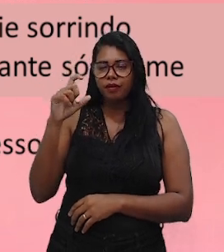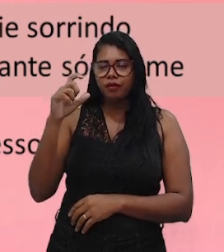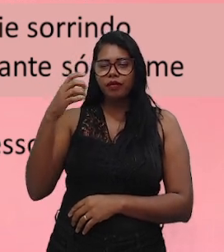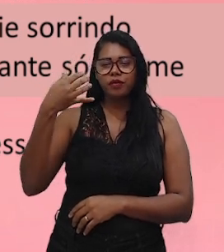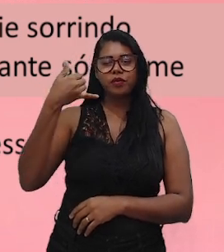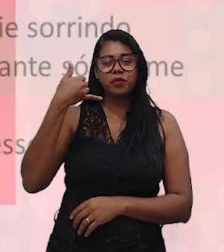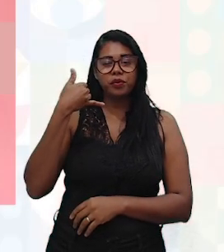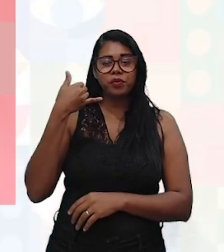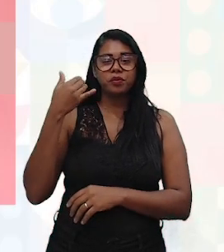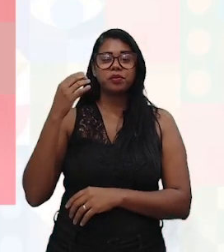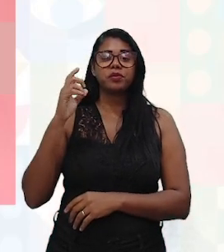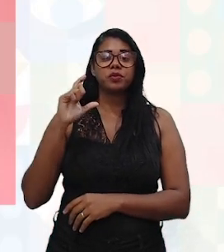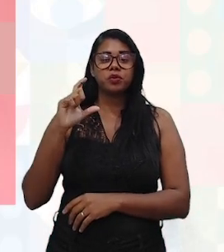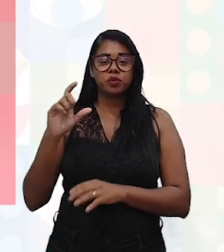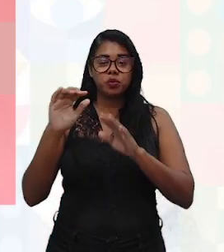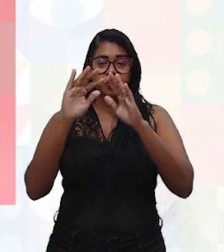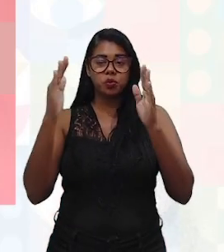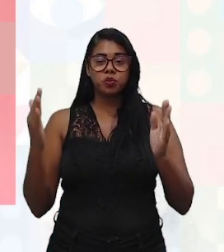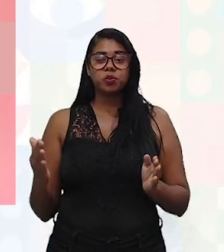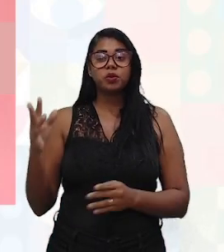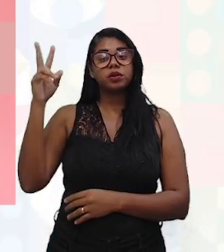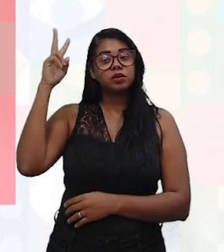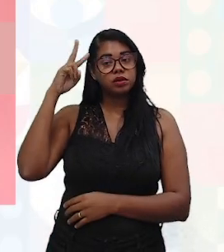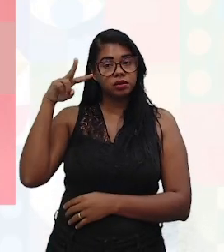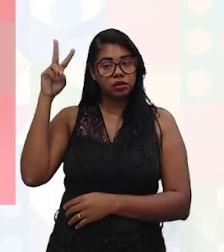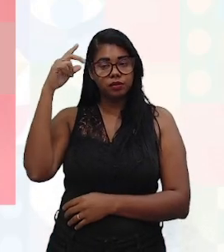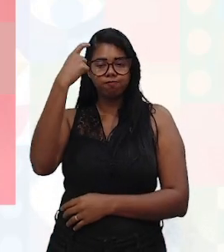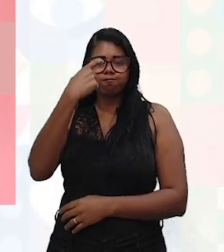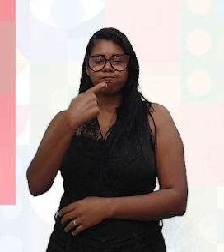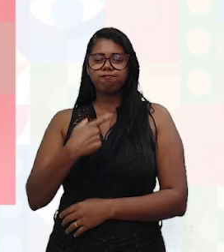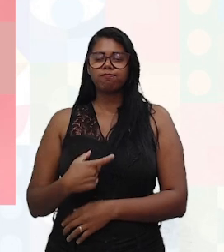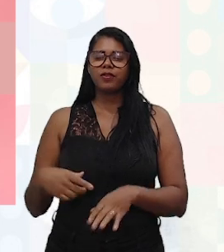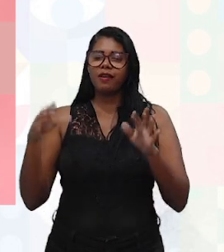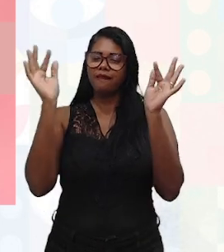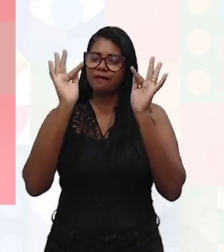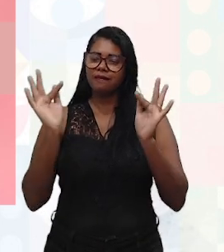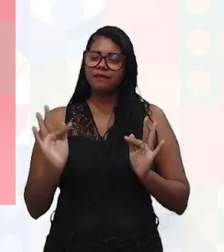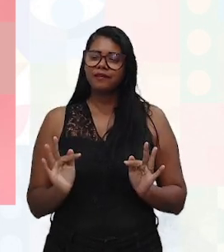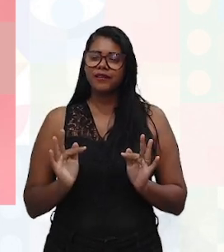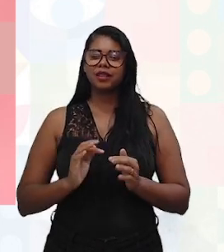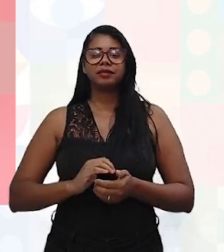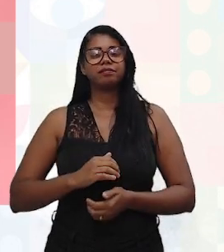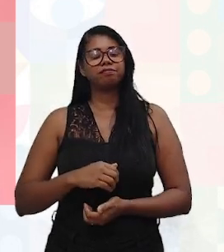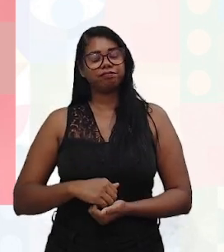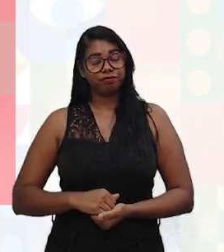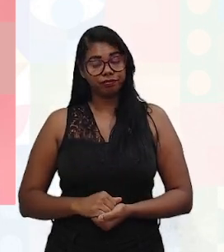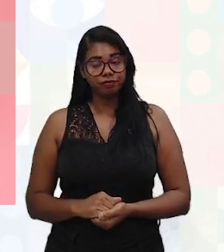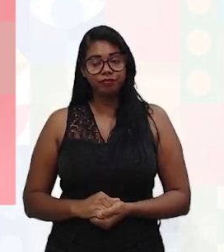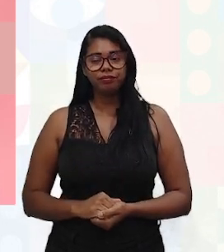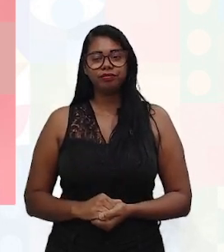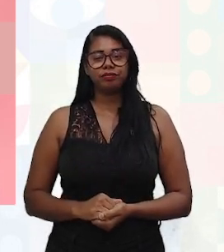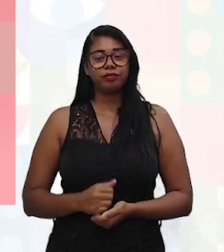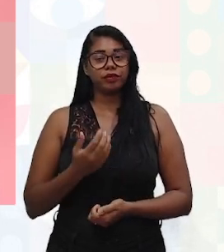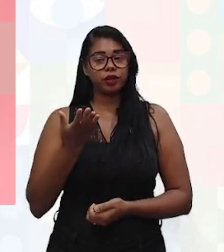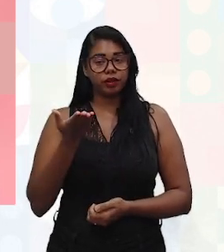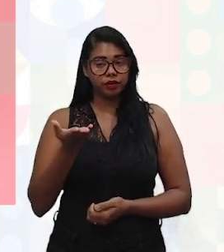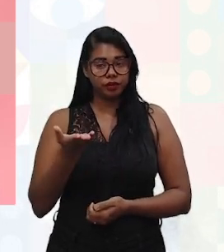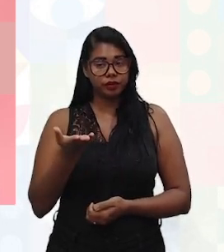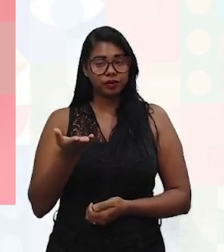colocar na estante para poder se lembrar que aquela pessoa feliz era ele. Será que